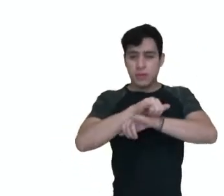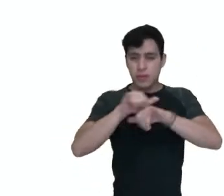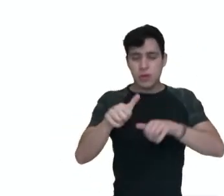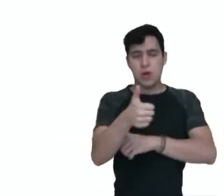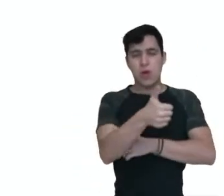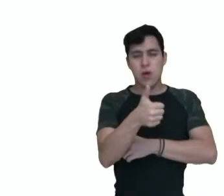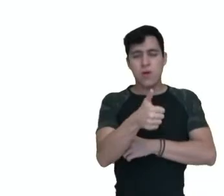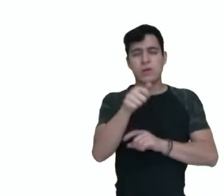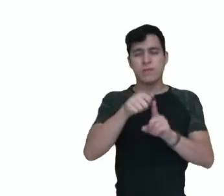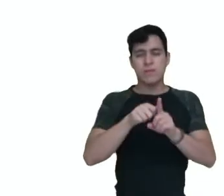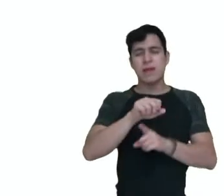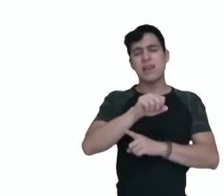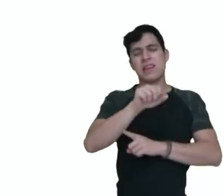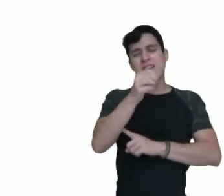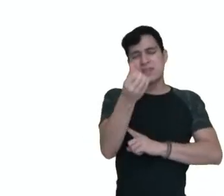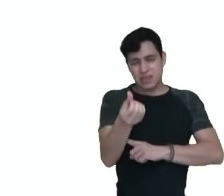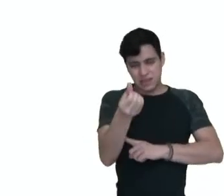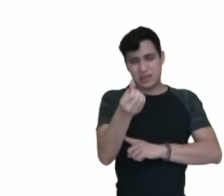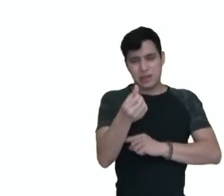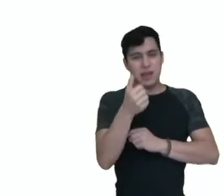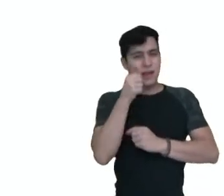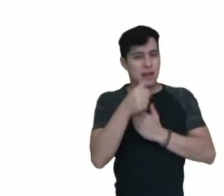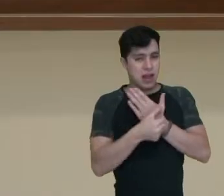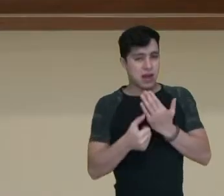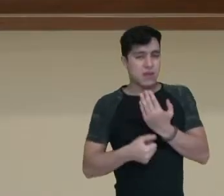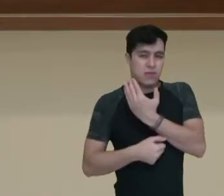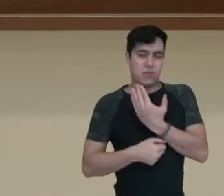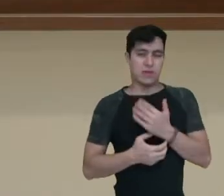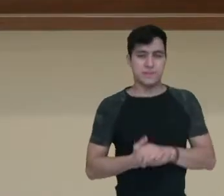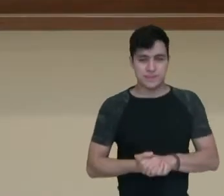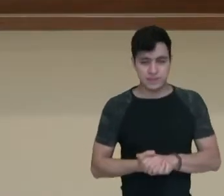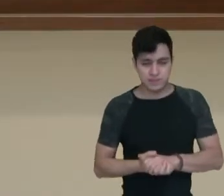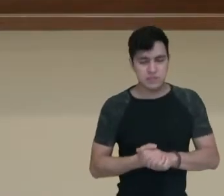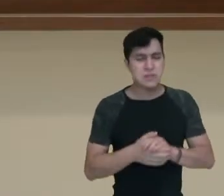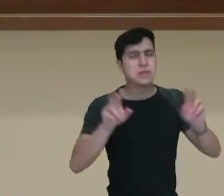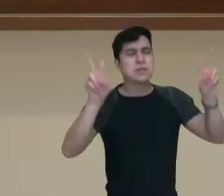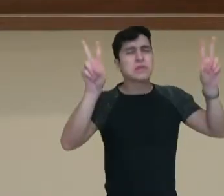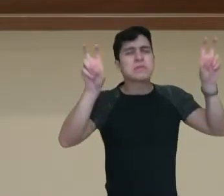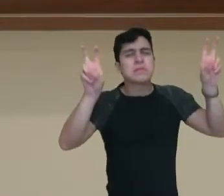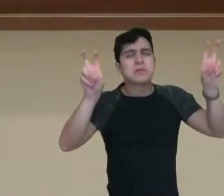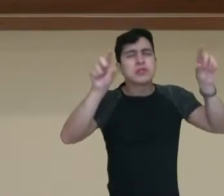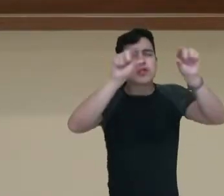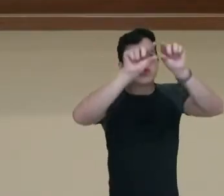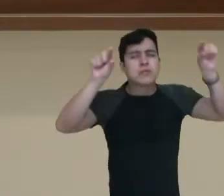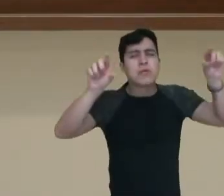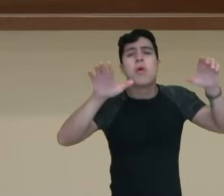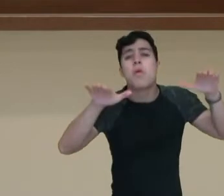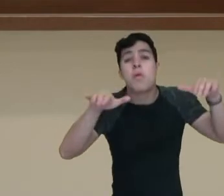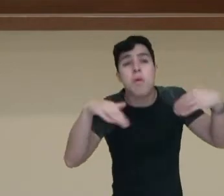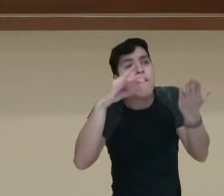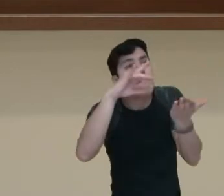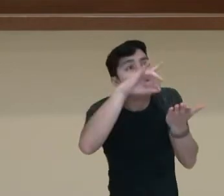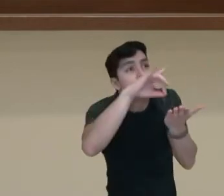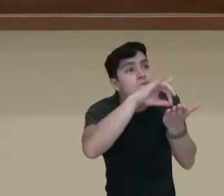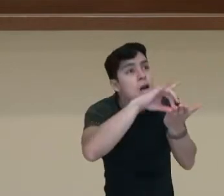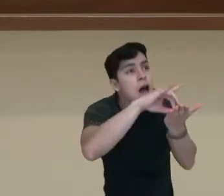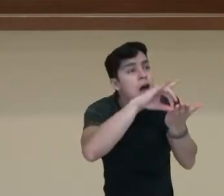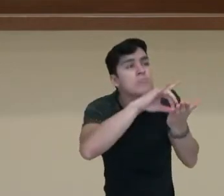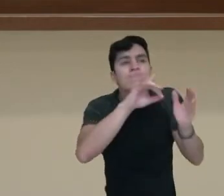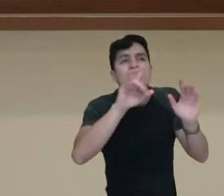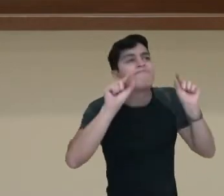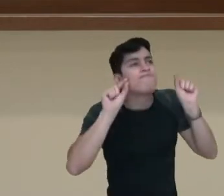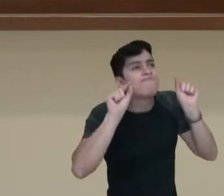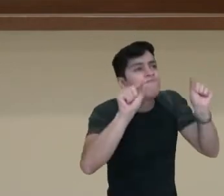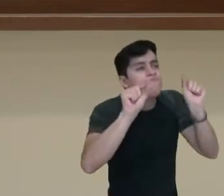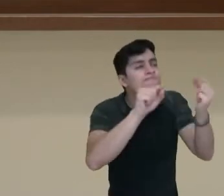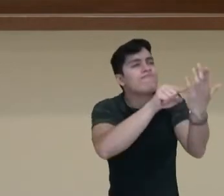11/6, autora Ana Paula Gomes. Que fato é apresentado no título da notícia? Você vai pensar então agora no fato que